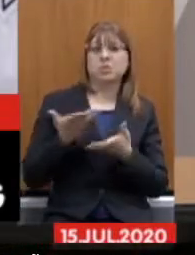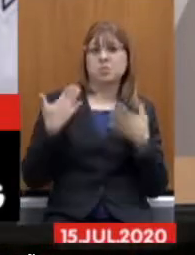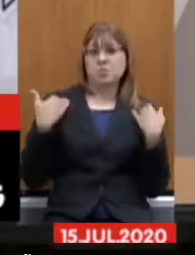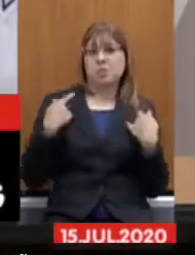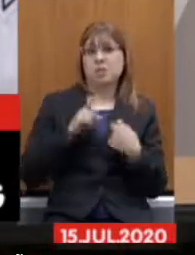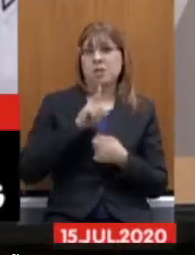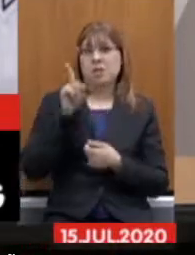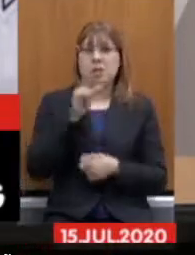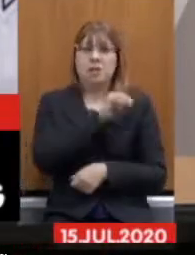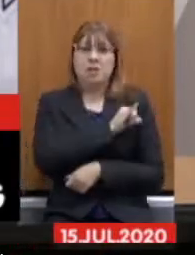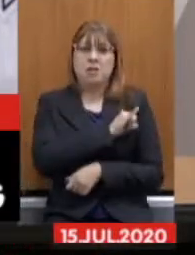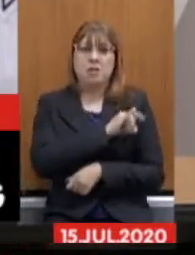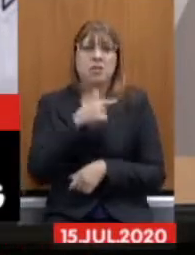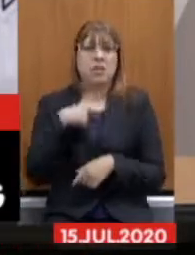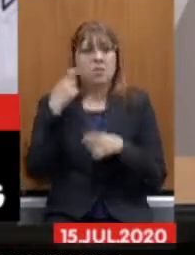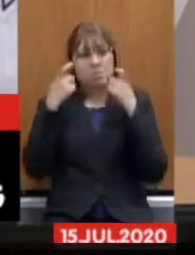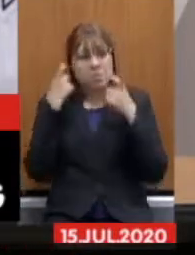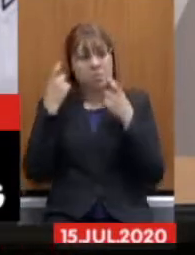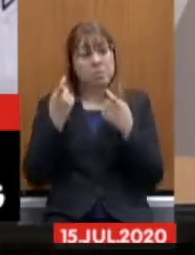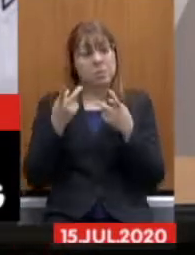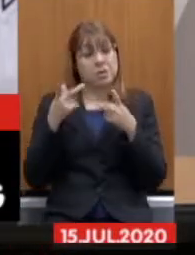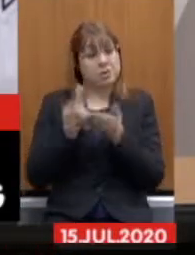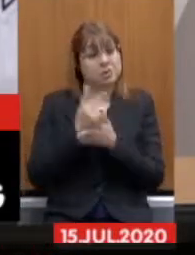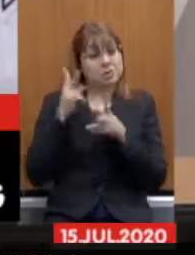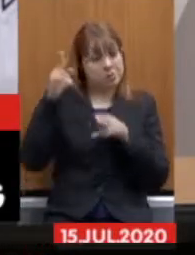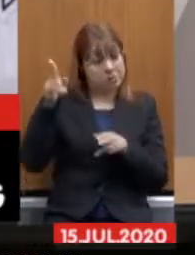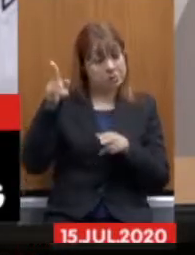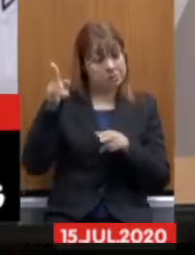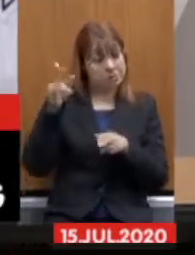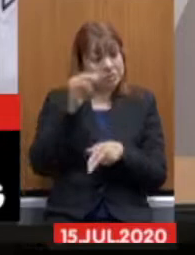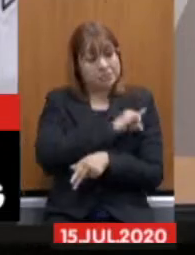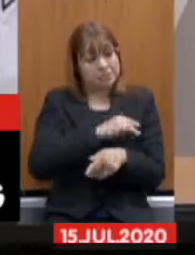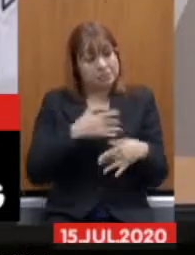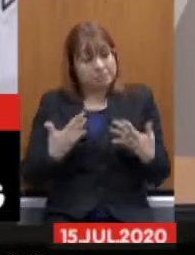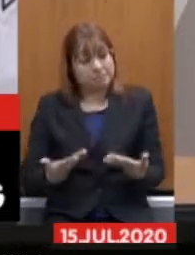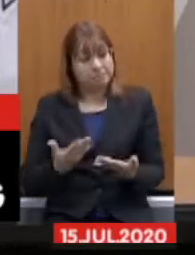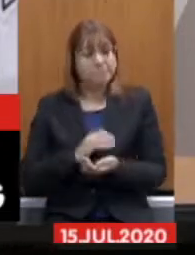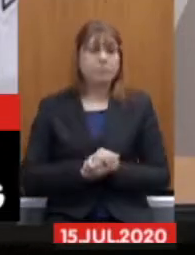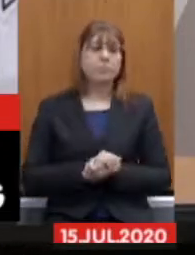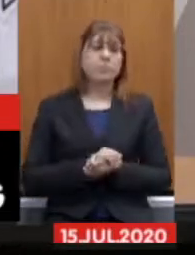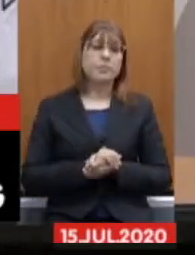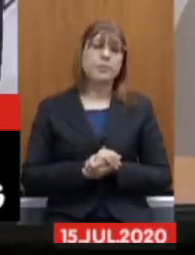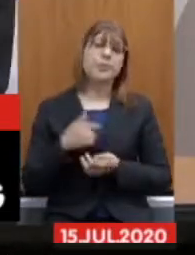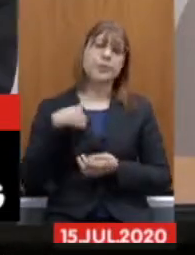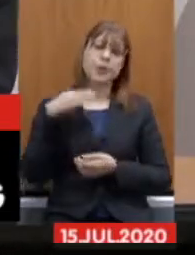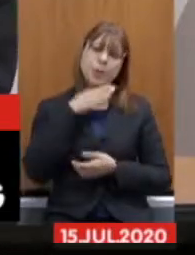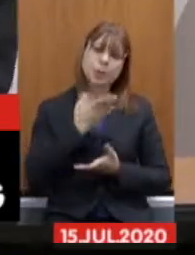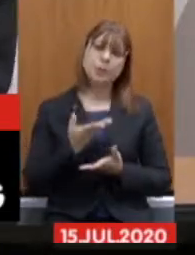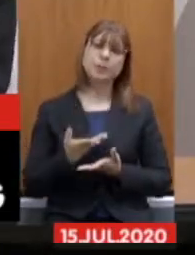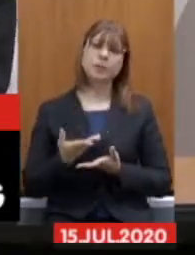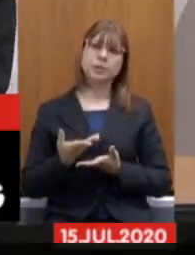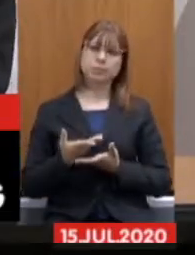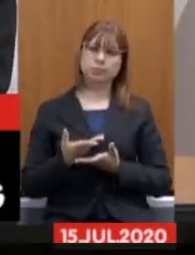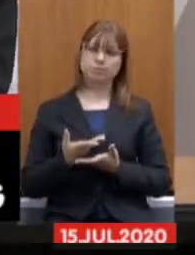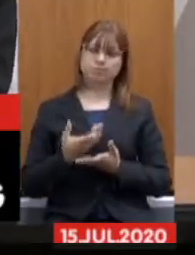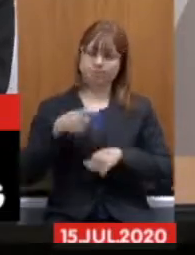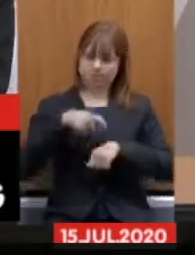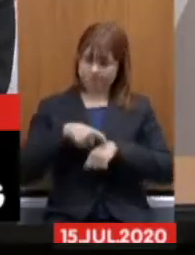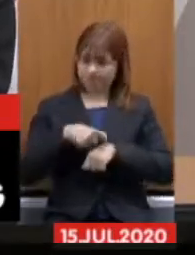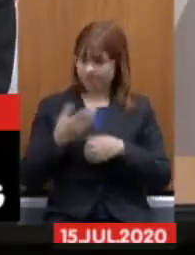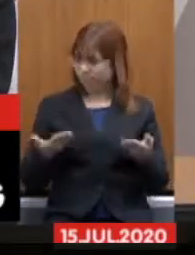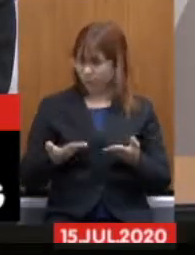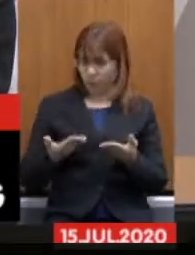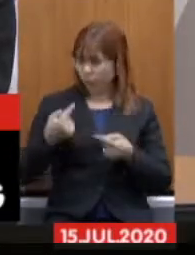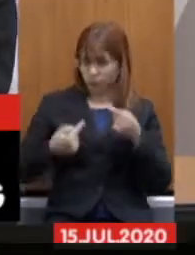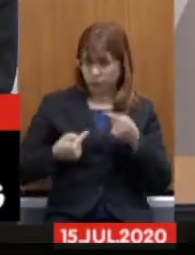aqui tô preocupado de caminhar pelo mesmo jeito enfim é mesmo entendendo em porto aí uma oportunidade da apreciação